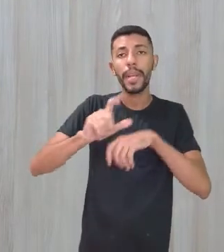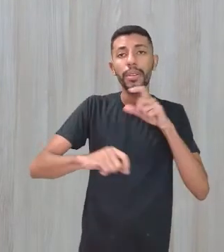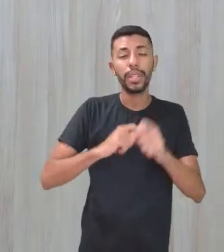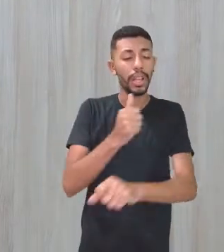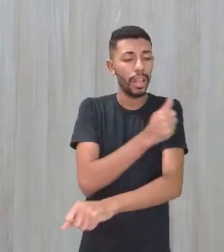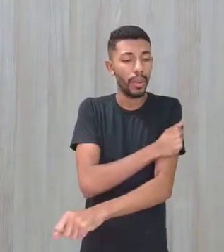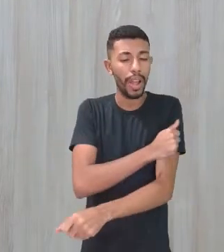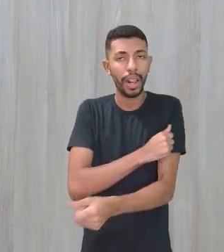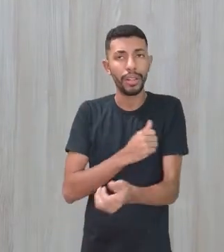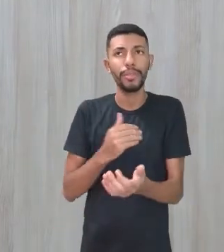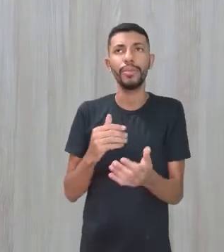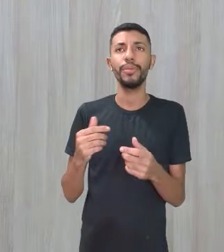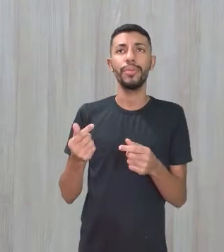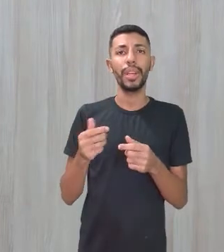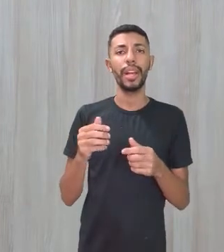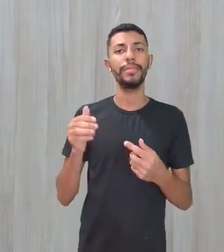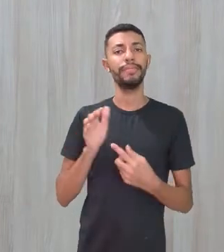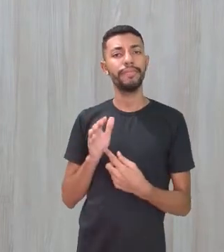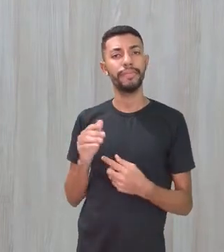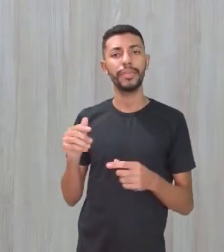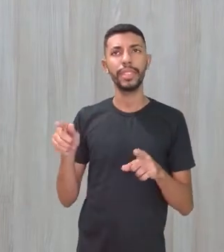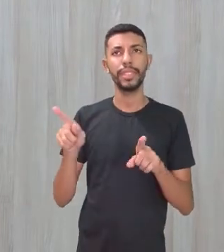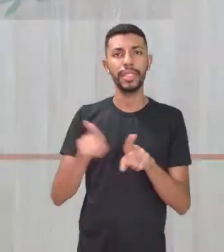começar a responder.